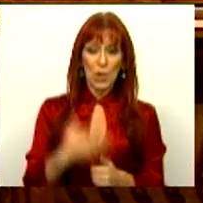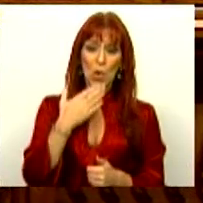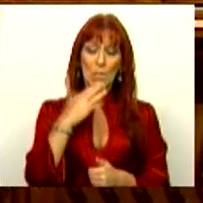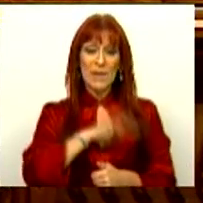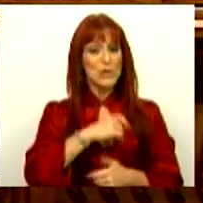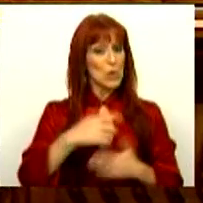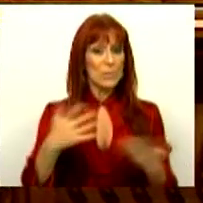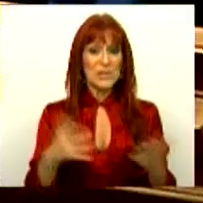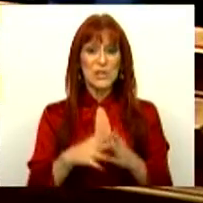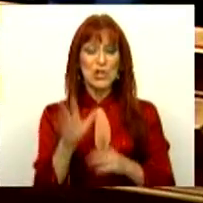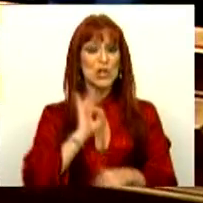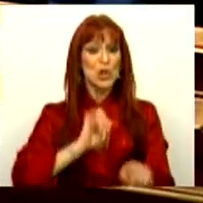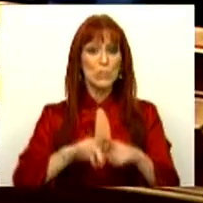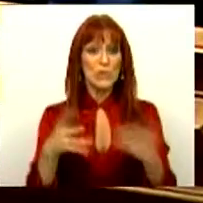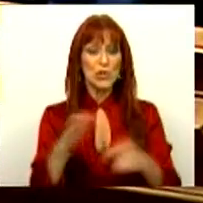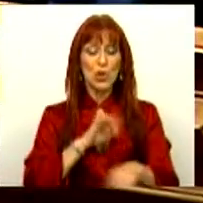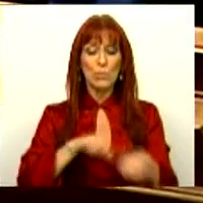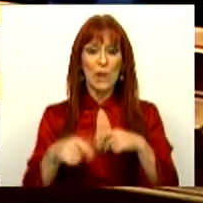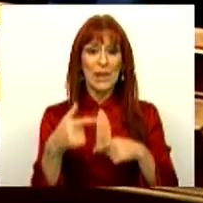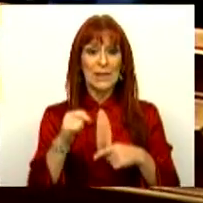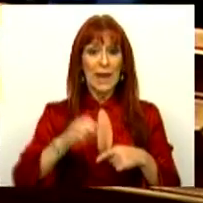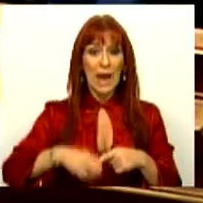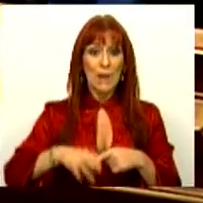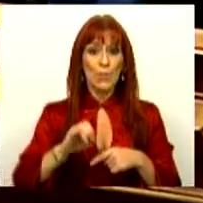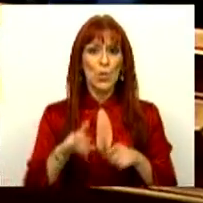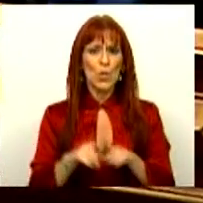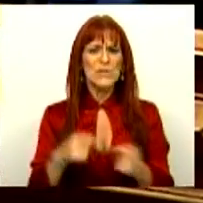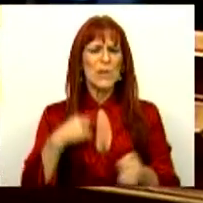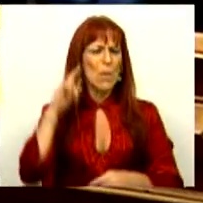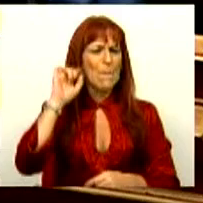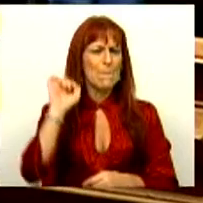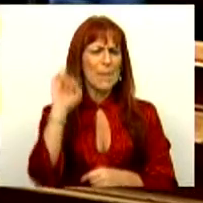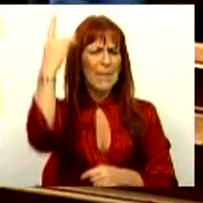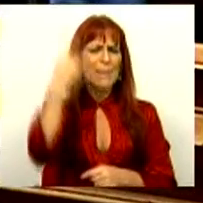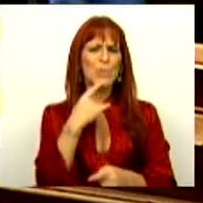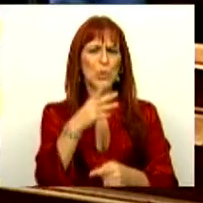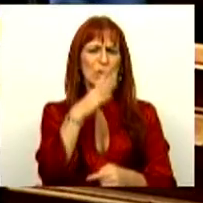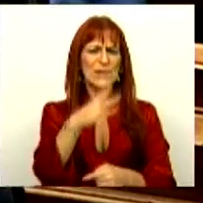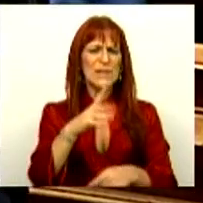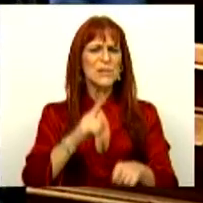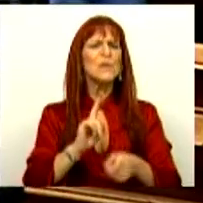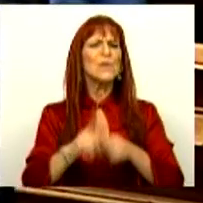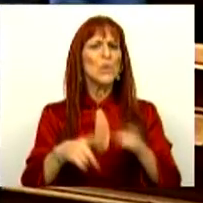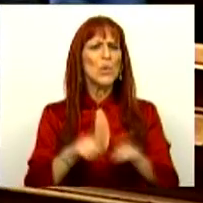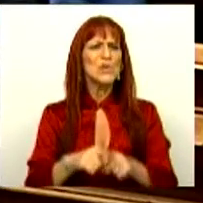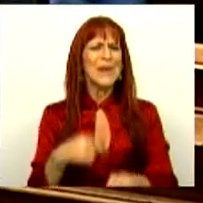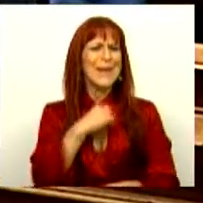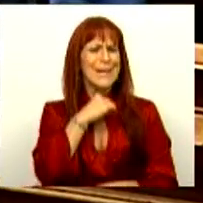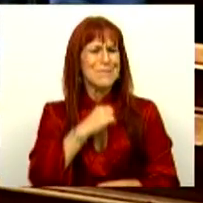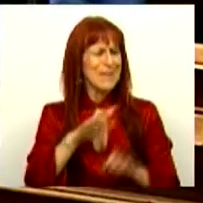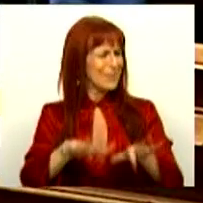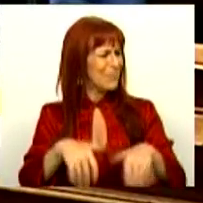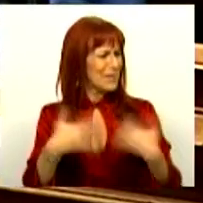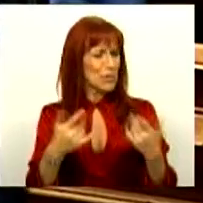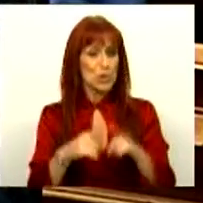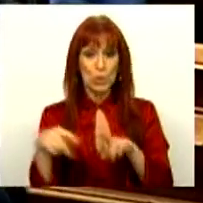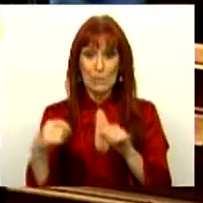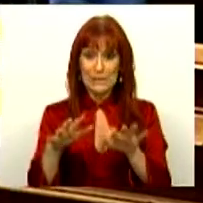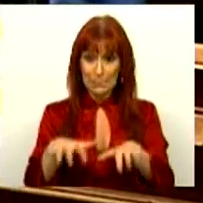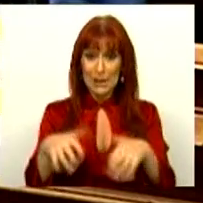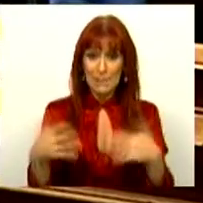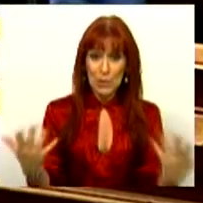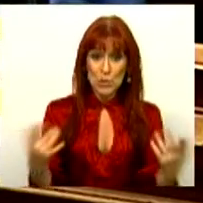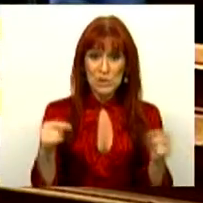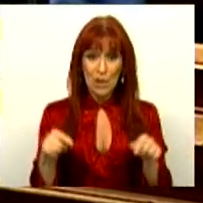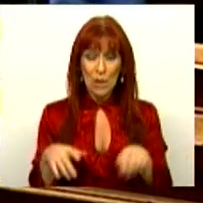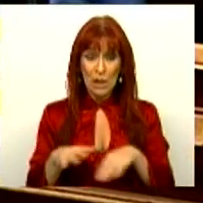Obrigado, Sr. Presidente, Sras. e Srs. Deputados, Sr. Deputado Telmo Correia. Penso que a primeira questão que lhe colocava prende-se precisamente com a legitimidade deste Parlamento e com este debate parlamentar